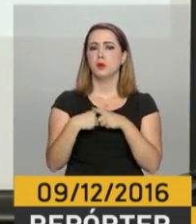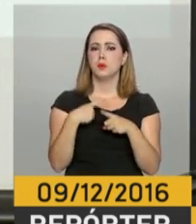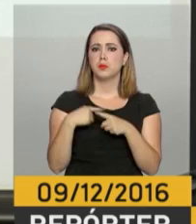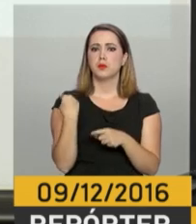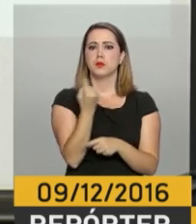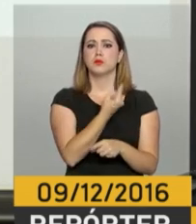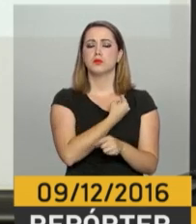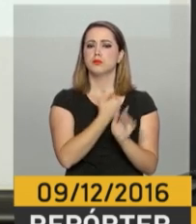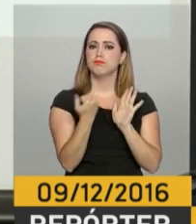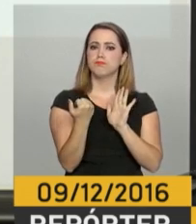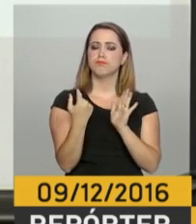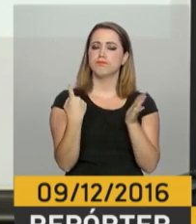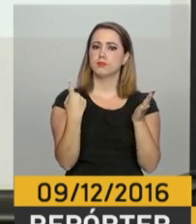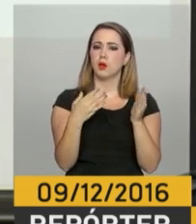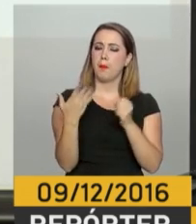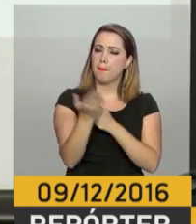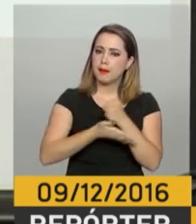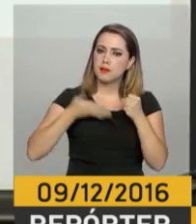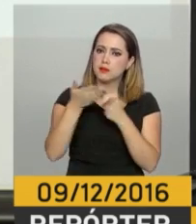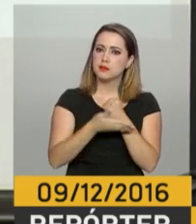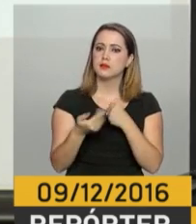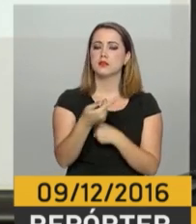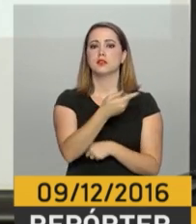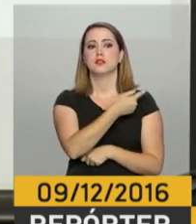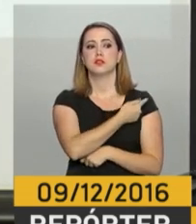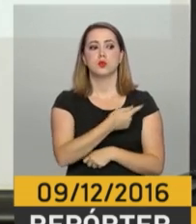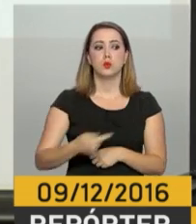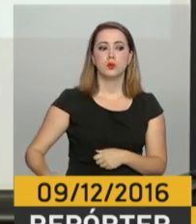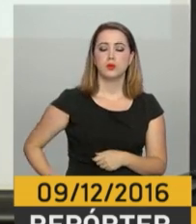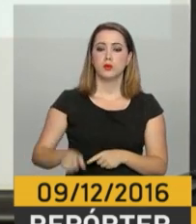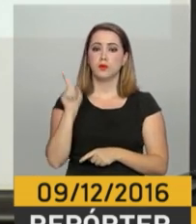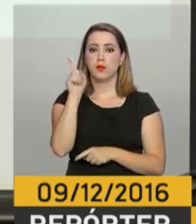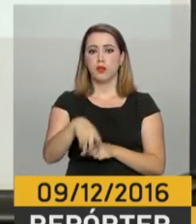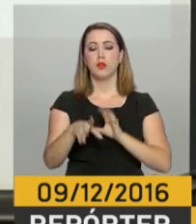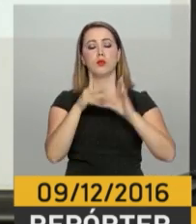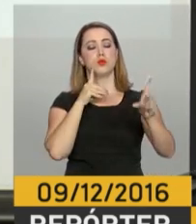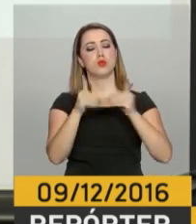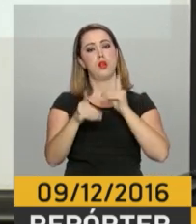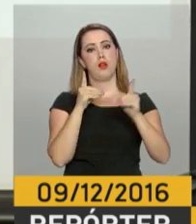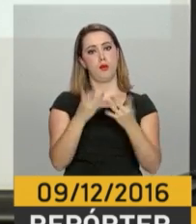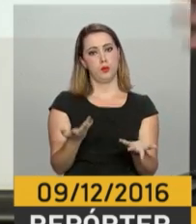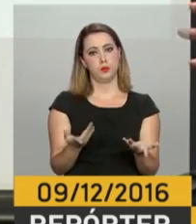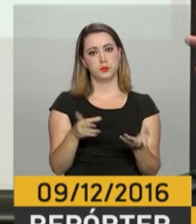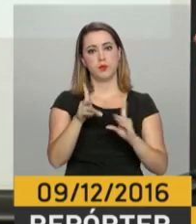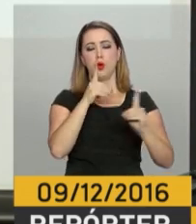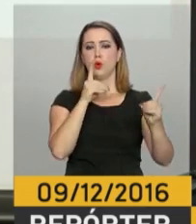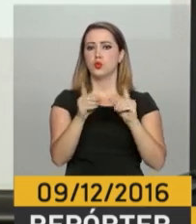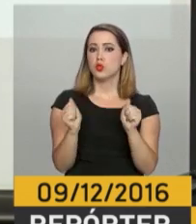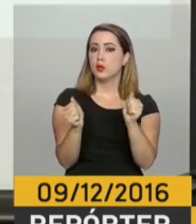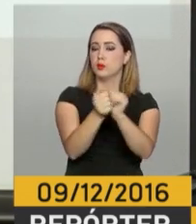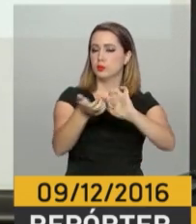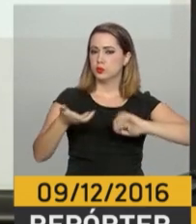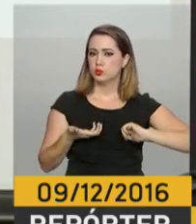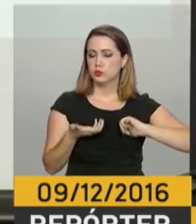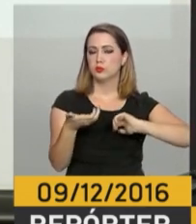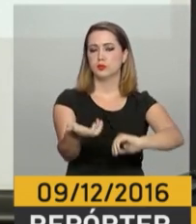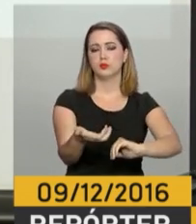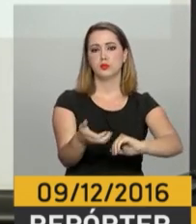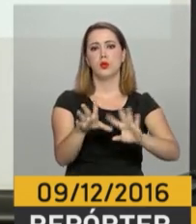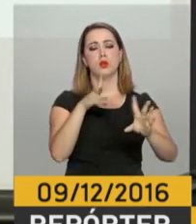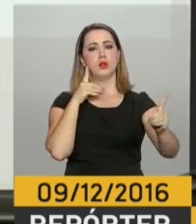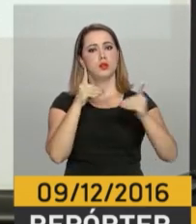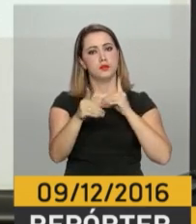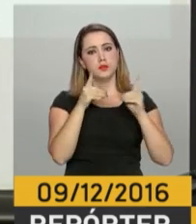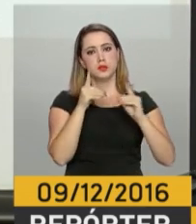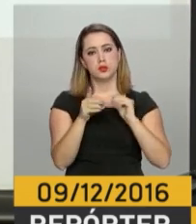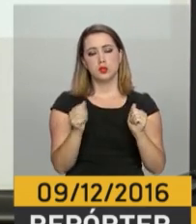como linha básica do governo a ideia do diálogo. Diálogo com o Congresso Nacional,